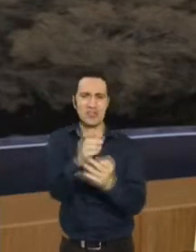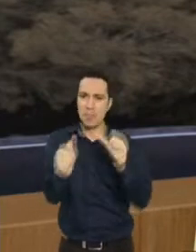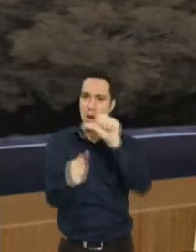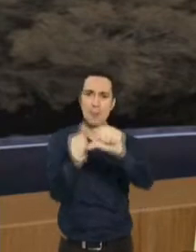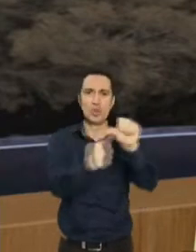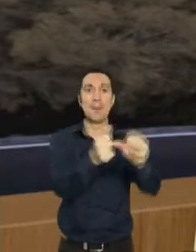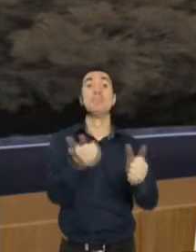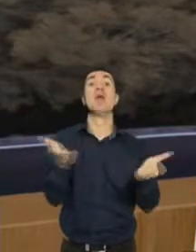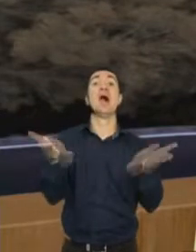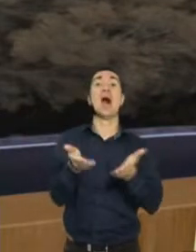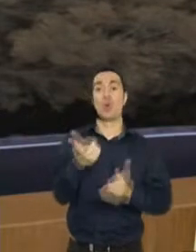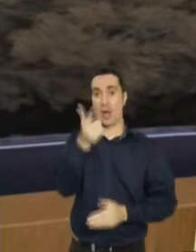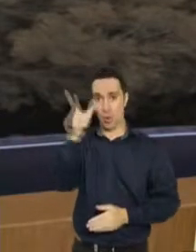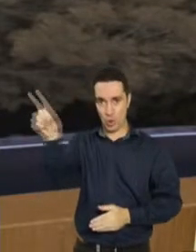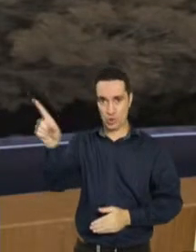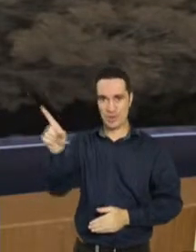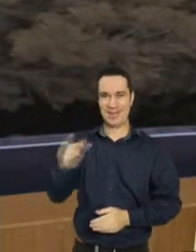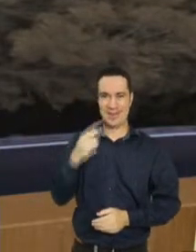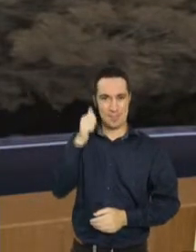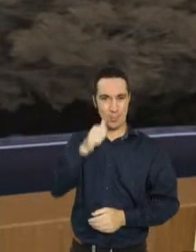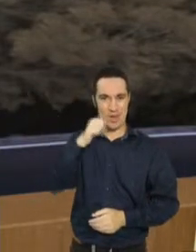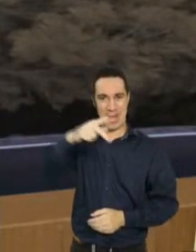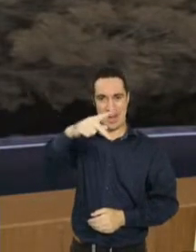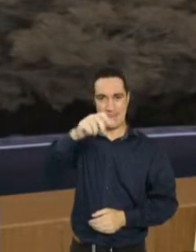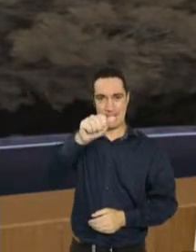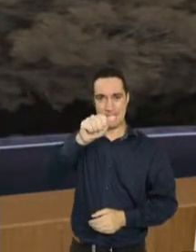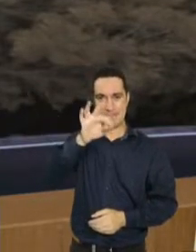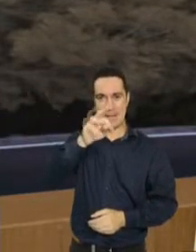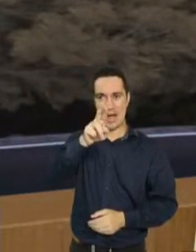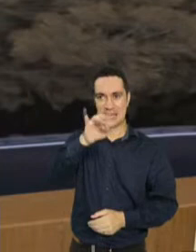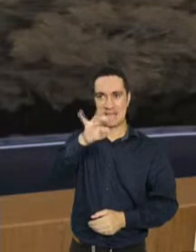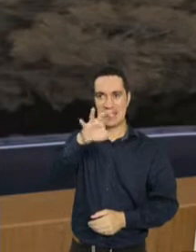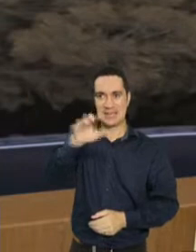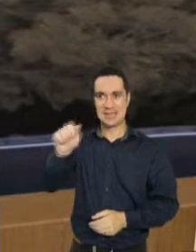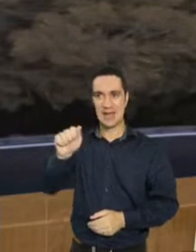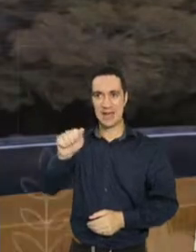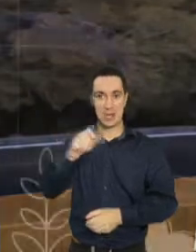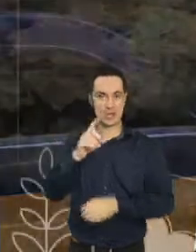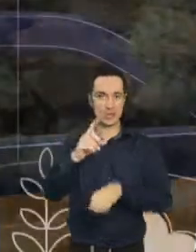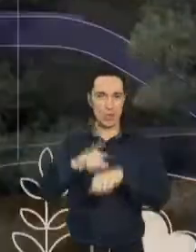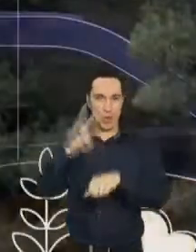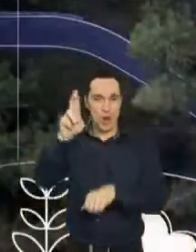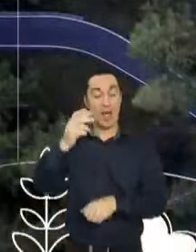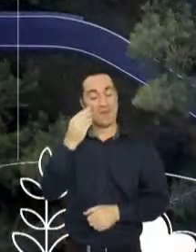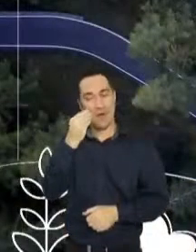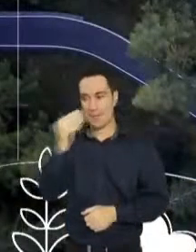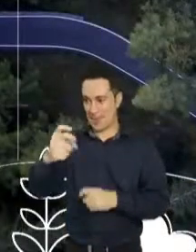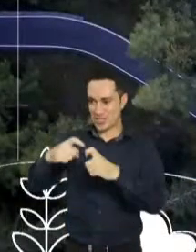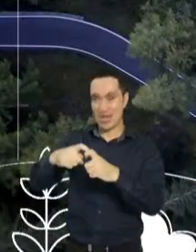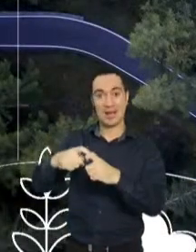lá. Agora, eu vou chamar a minha xará. Eu já estou te chamando de xará, doutora Patrícia.